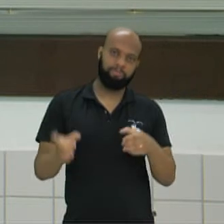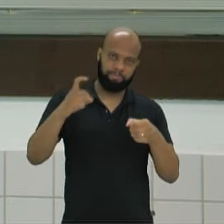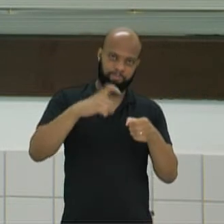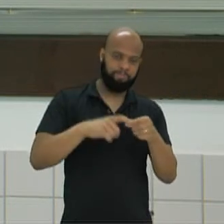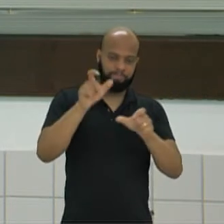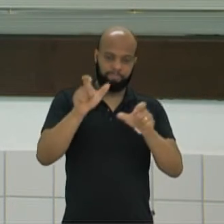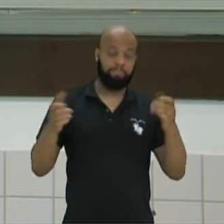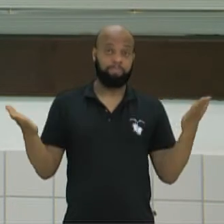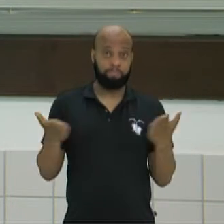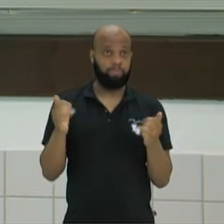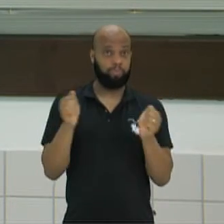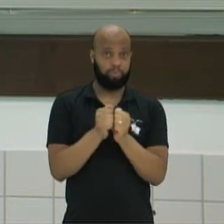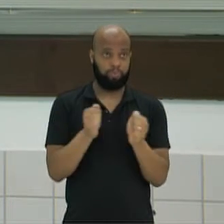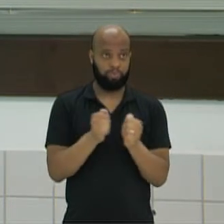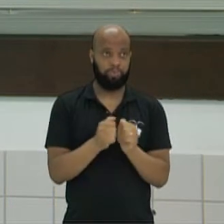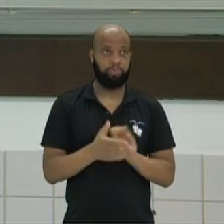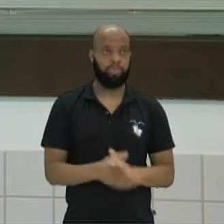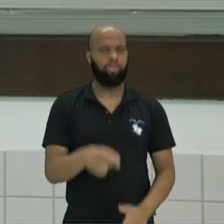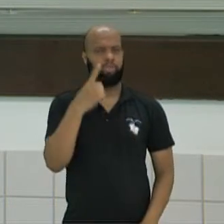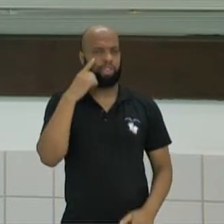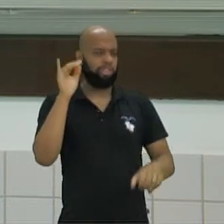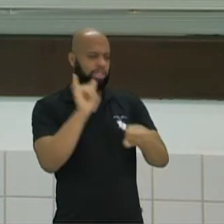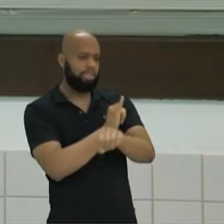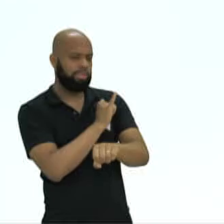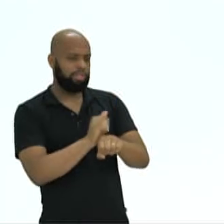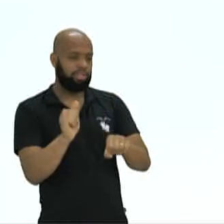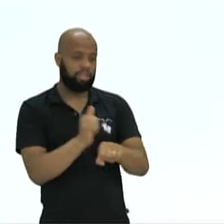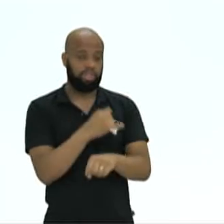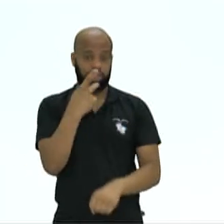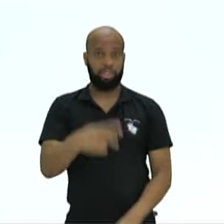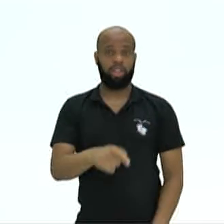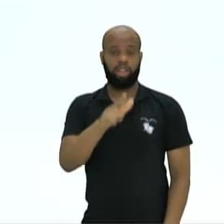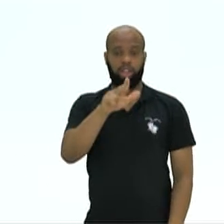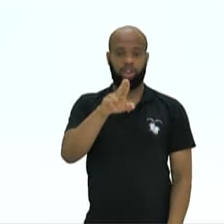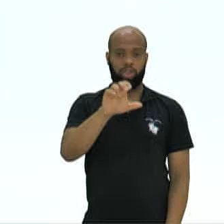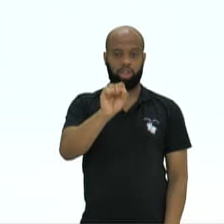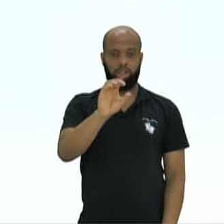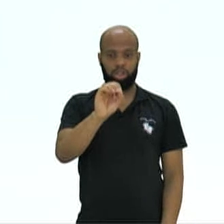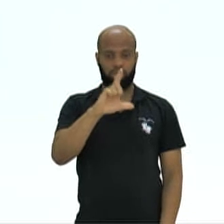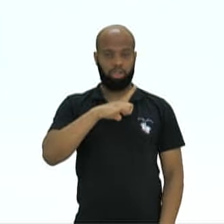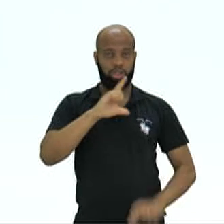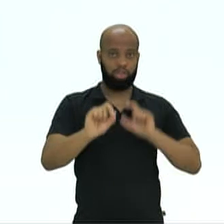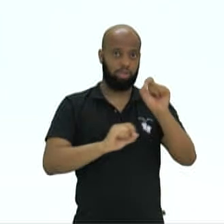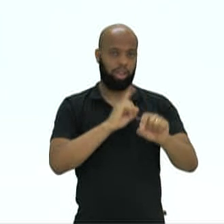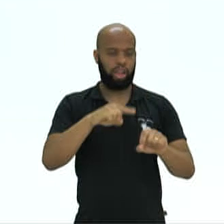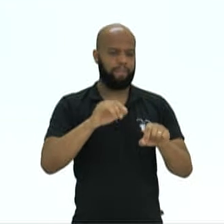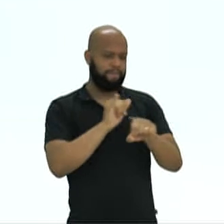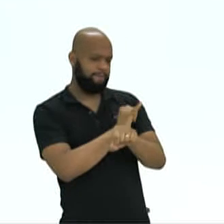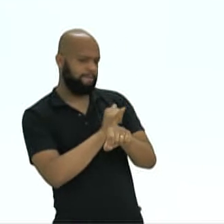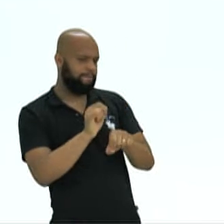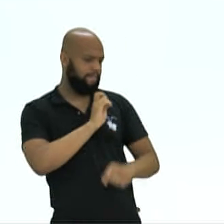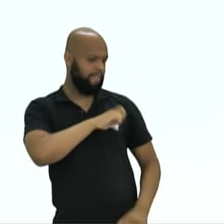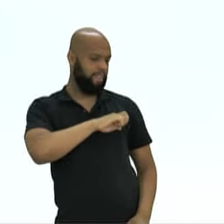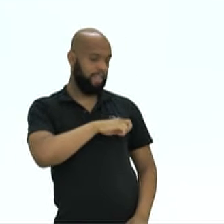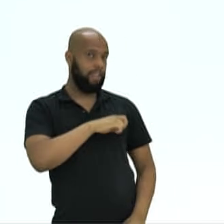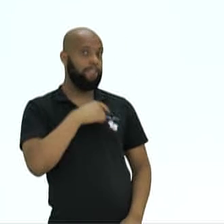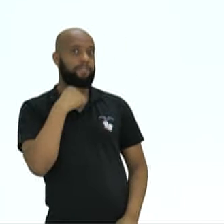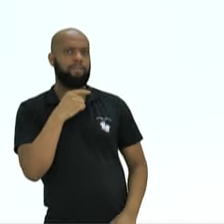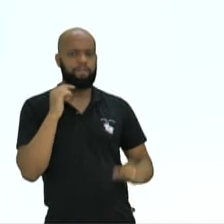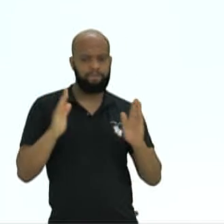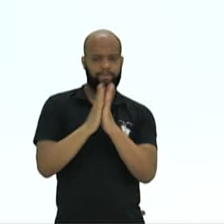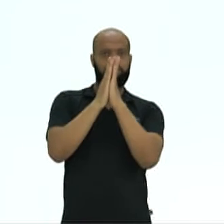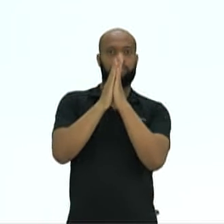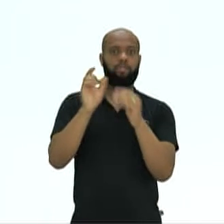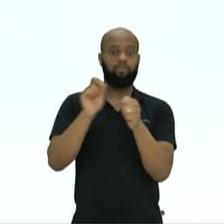Voltei? Vamos juntos? Uma das táticas luso-brasileira foi a guerra da emboscada. Claro, você não tem força para bater de frente, os caras fazem o quê?